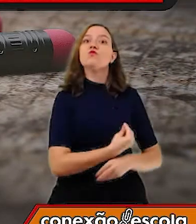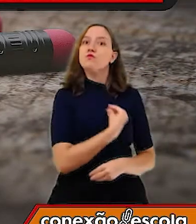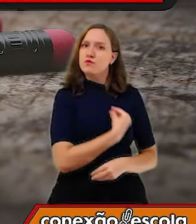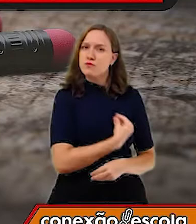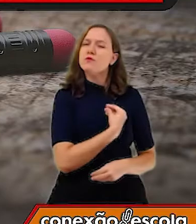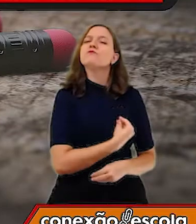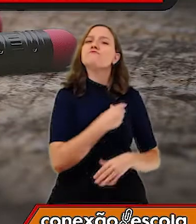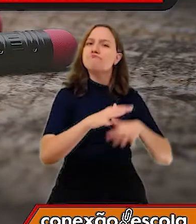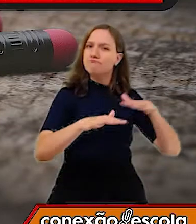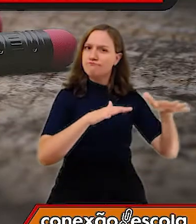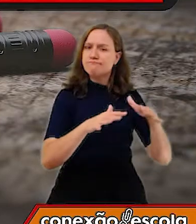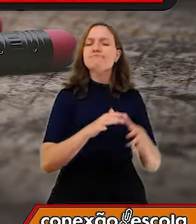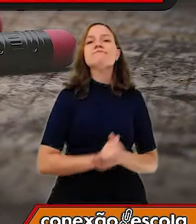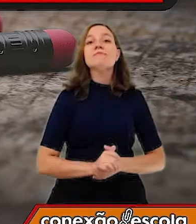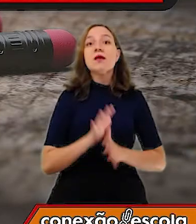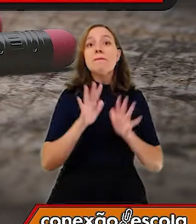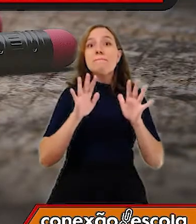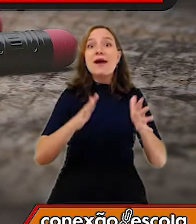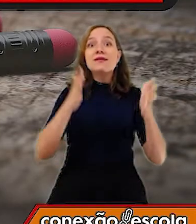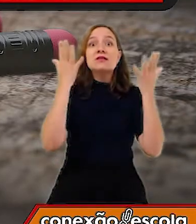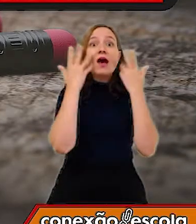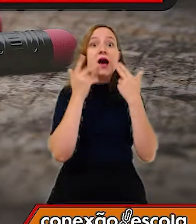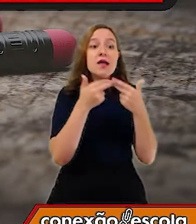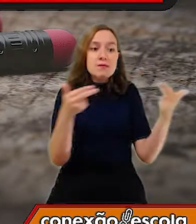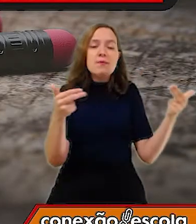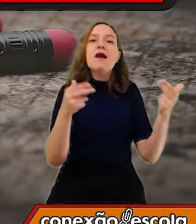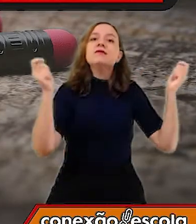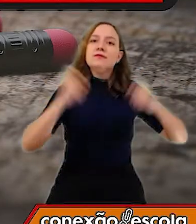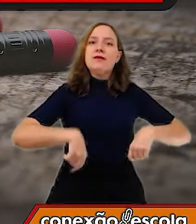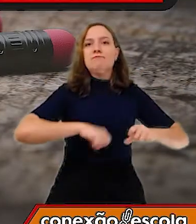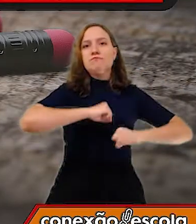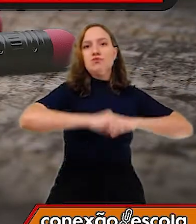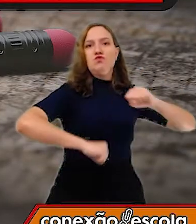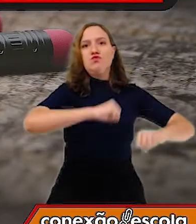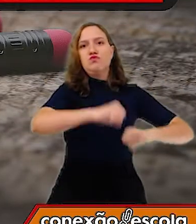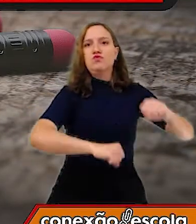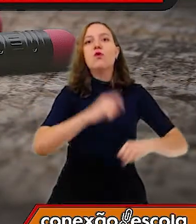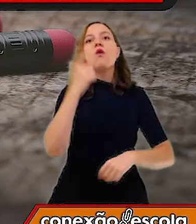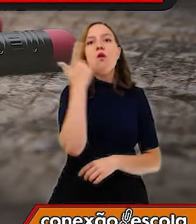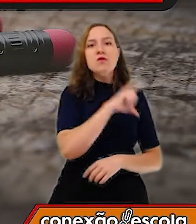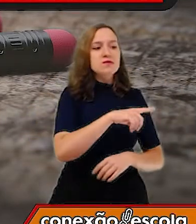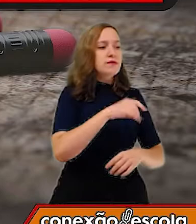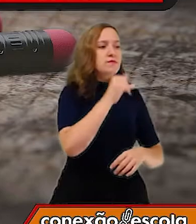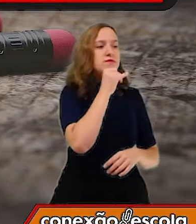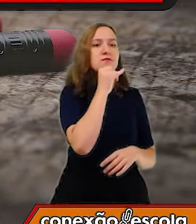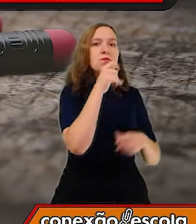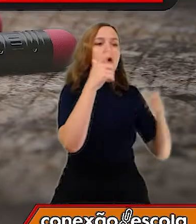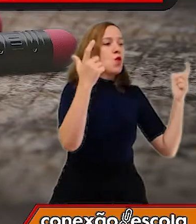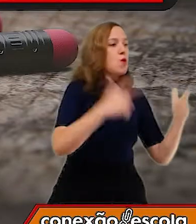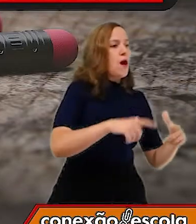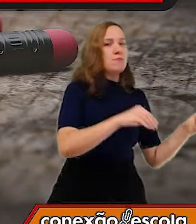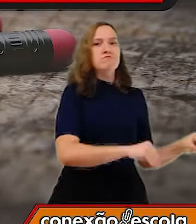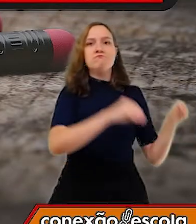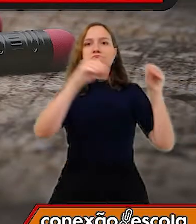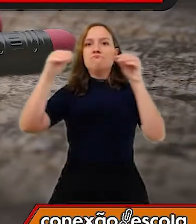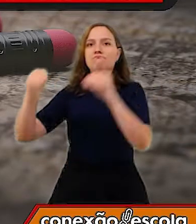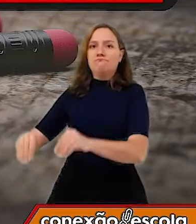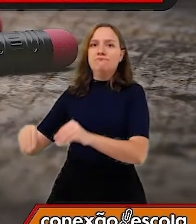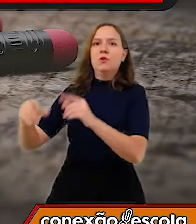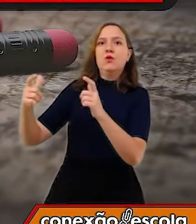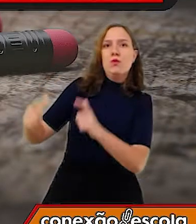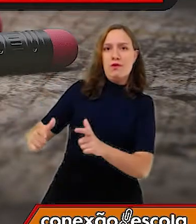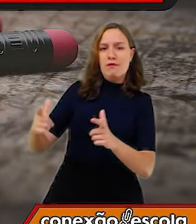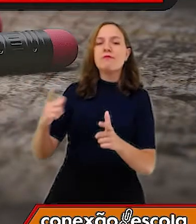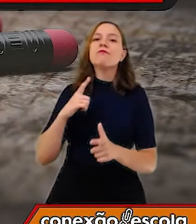mas somente os animais se locomovem, ou seja, eles saem de um lugar para o outro.